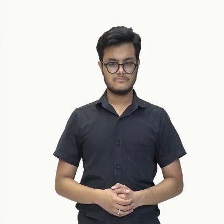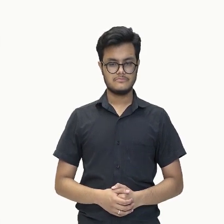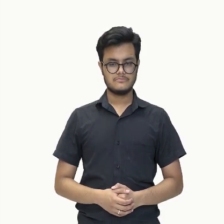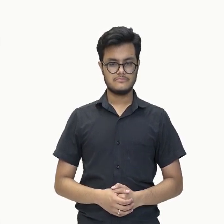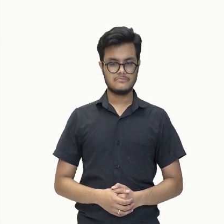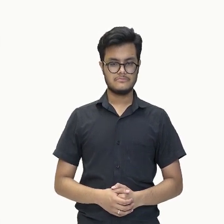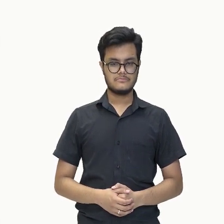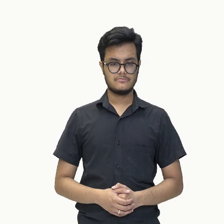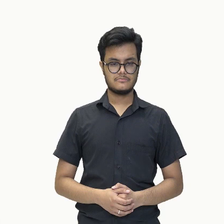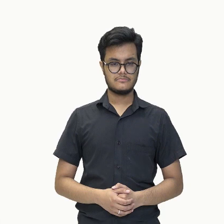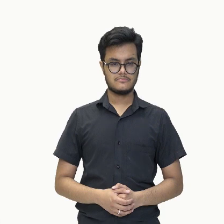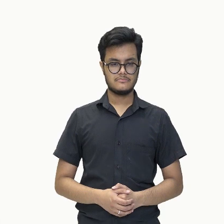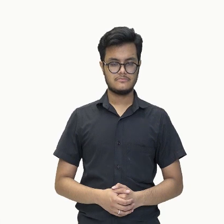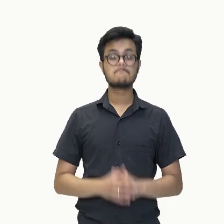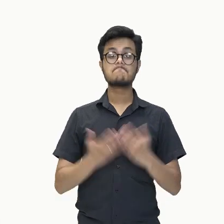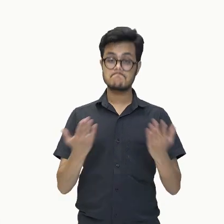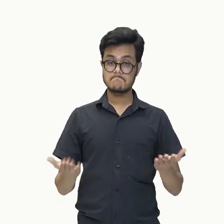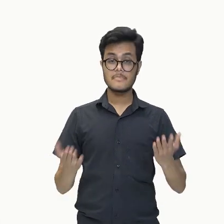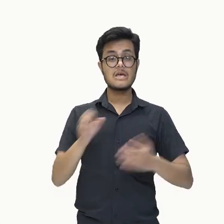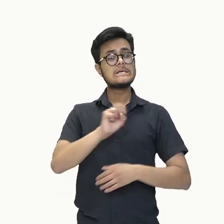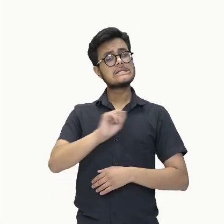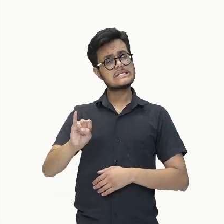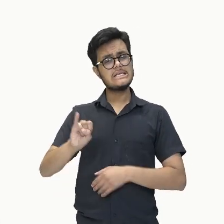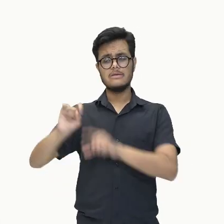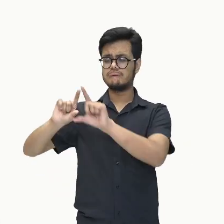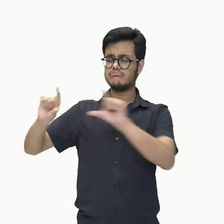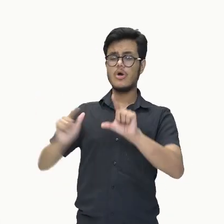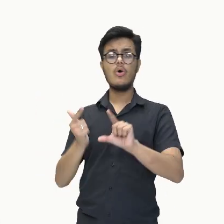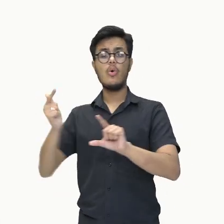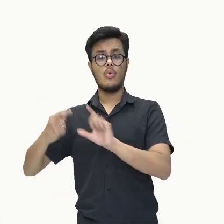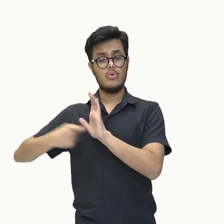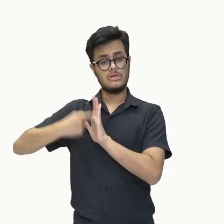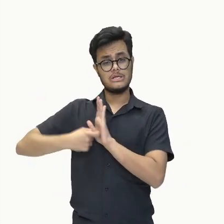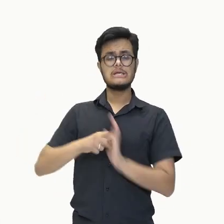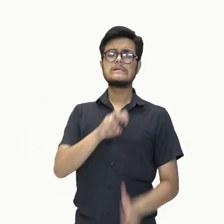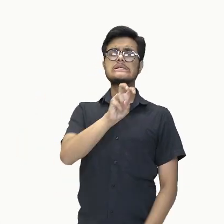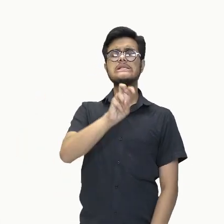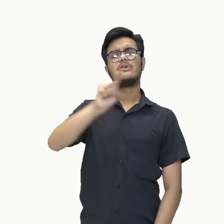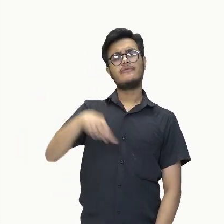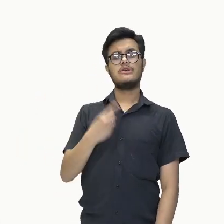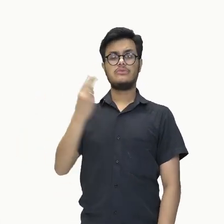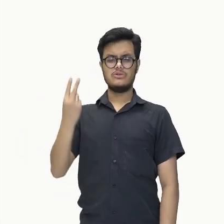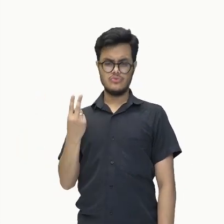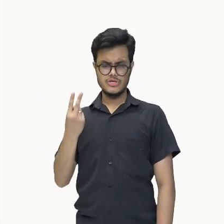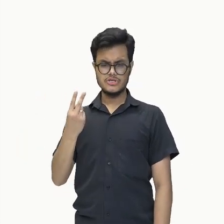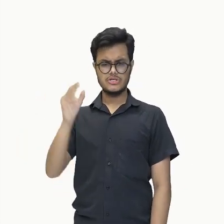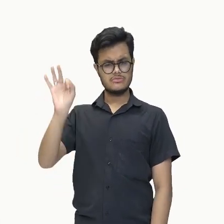12,3%. Se nós tivéssemos ainda mais uma taxa, vamos supor aqui 5,2%,